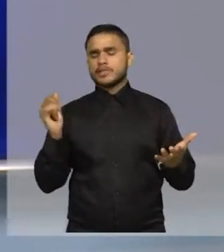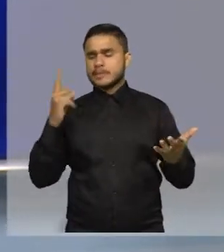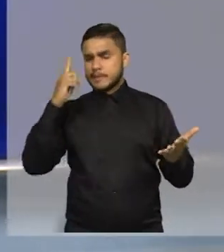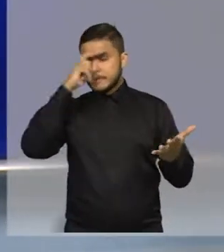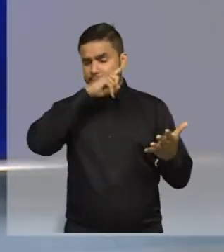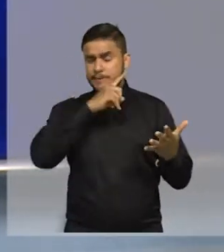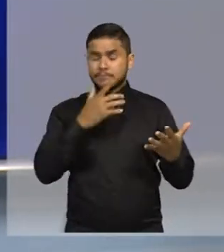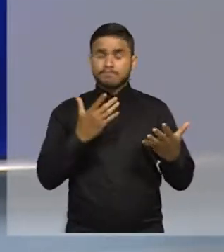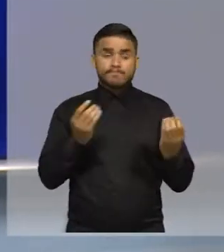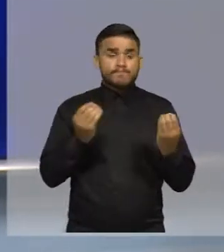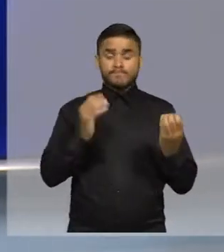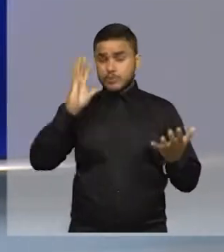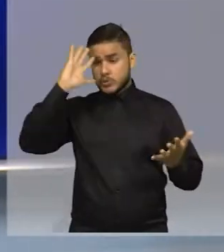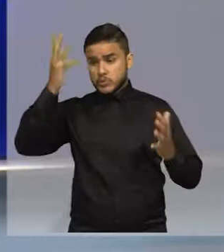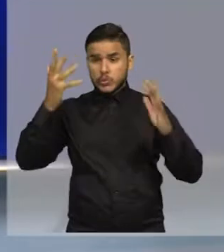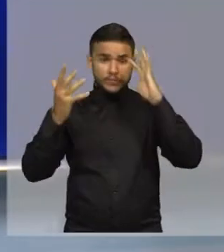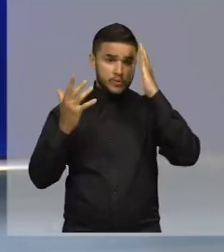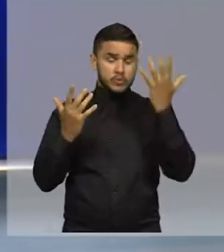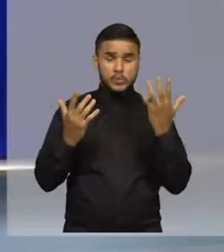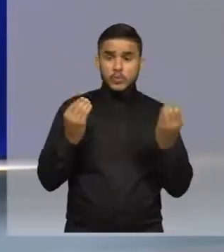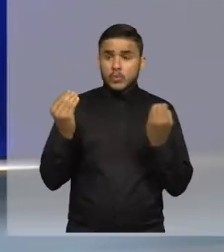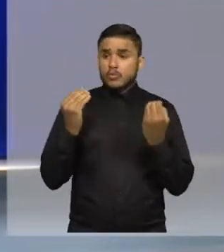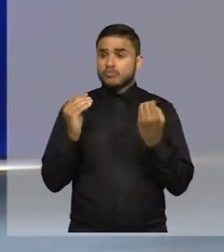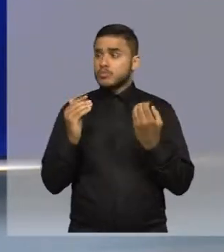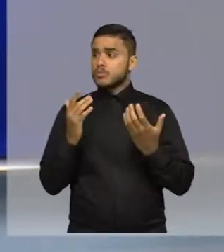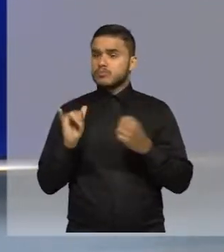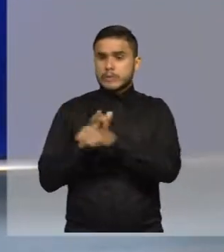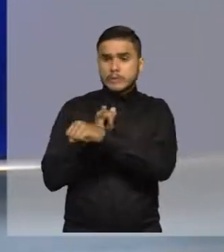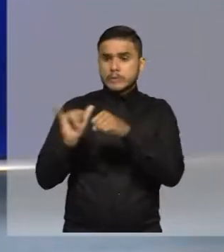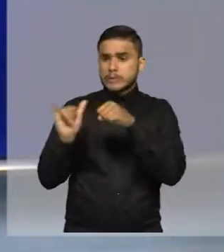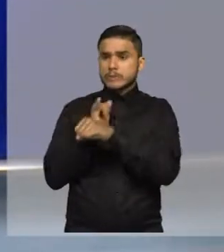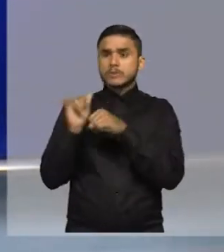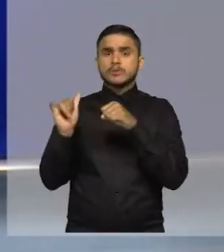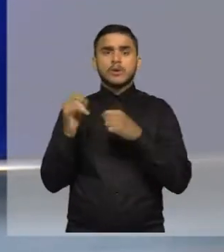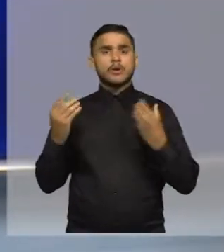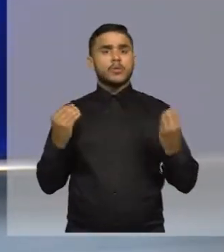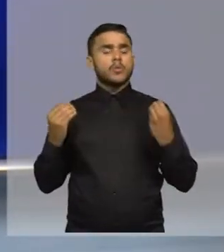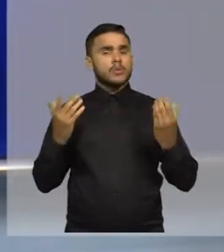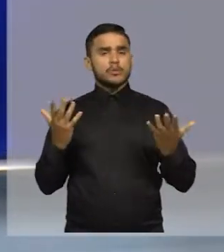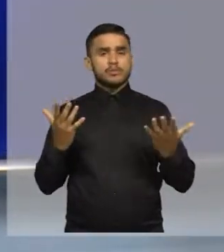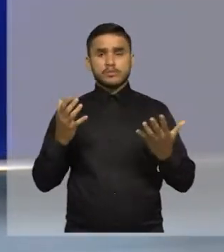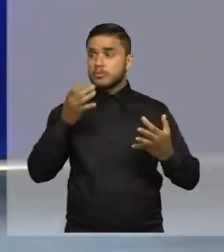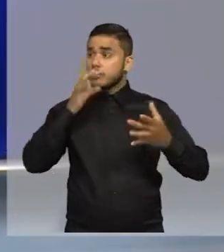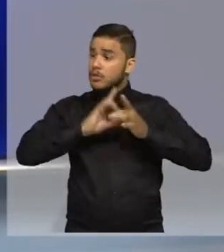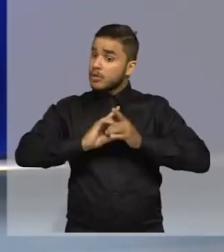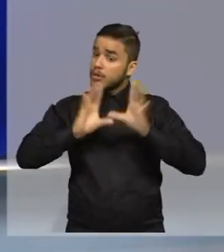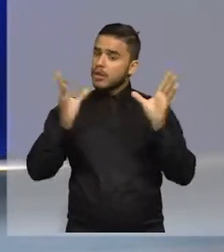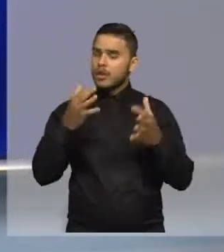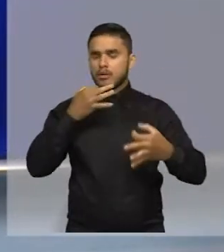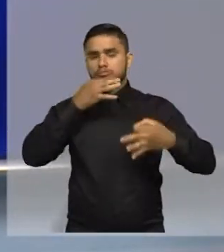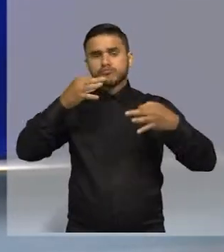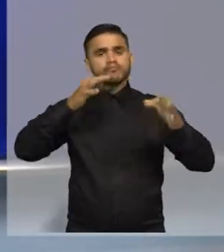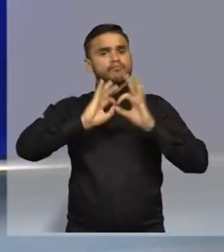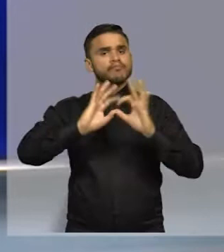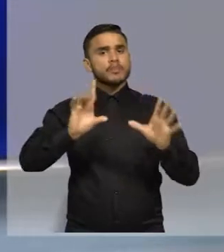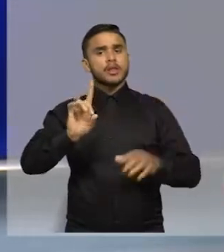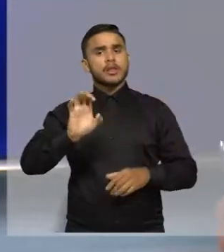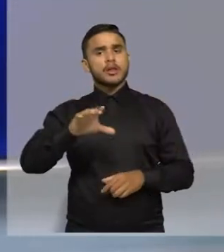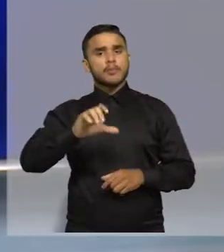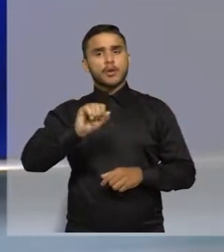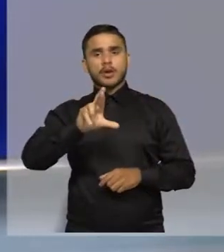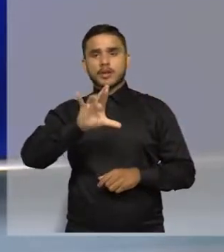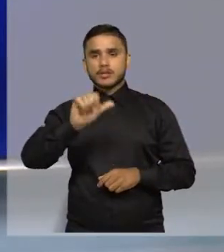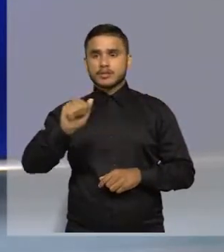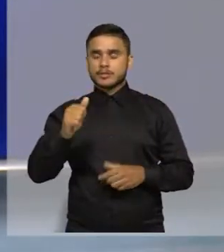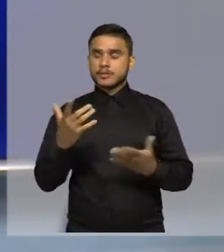nós podemos esperar do futuro governo a partir da própria democracia, já que esse foi tão usado,